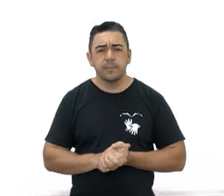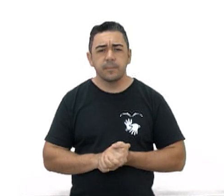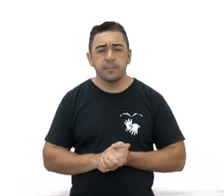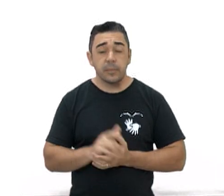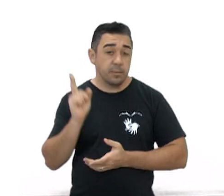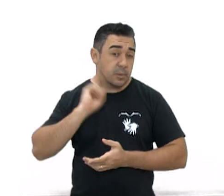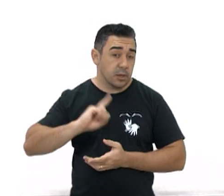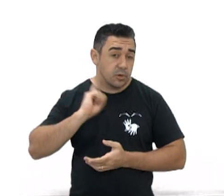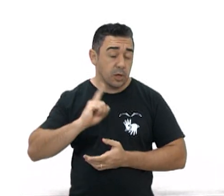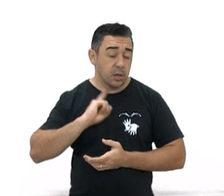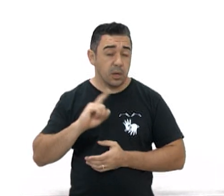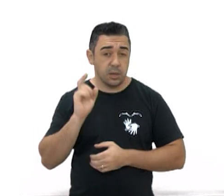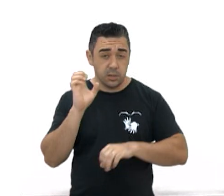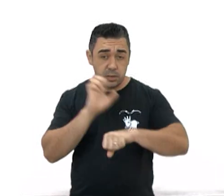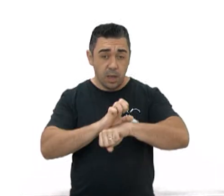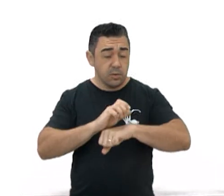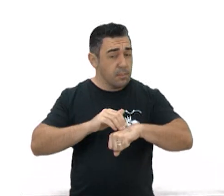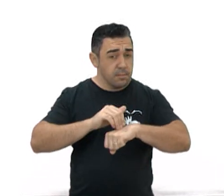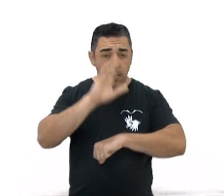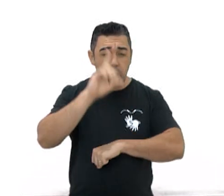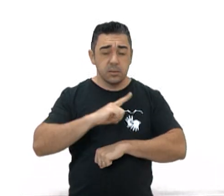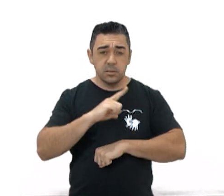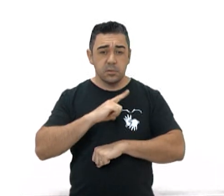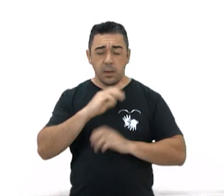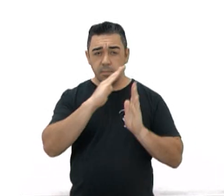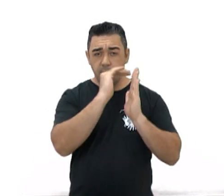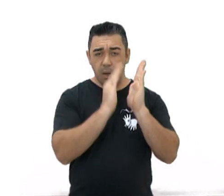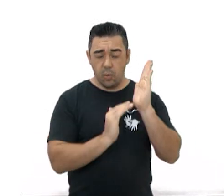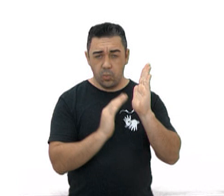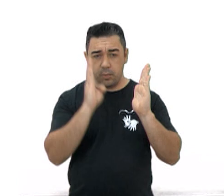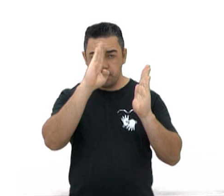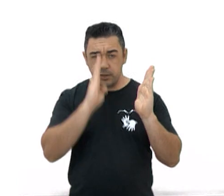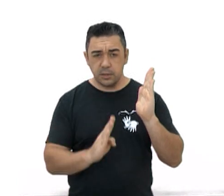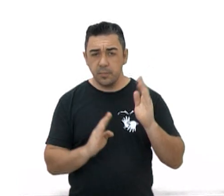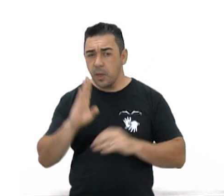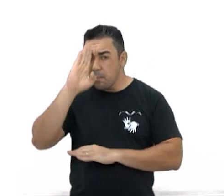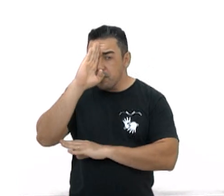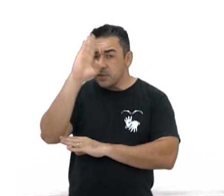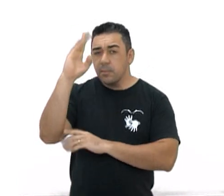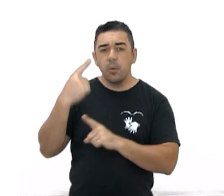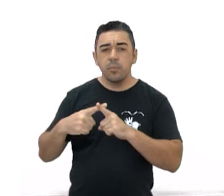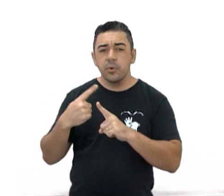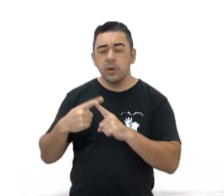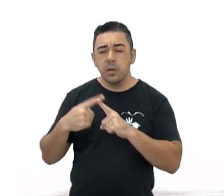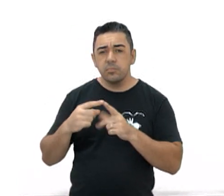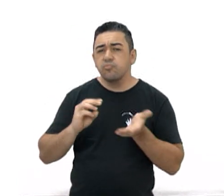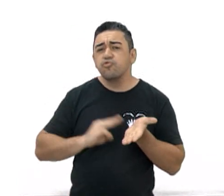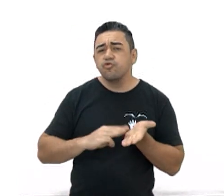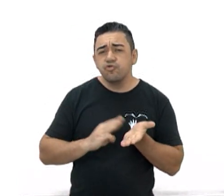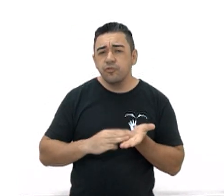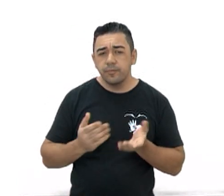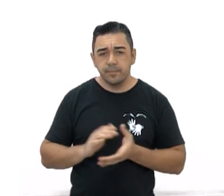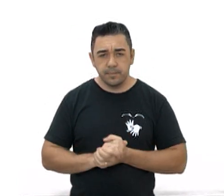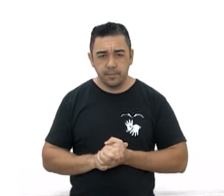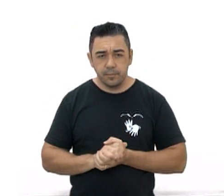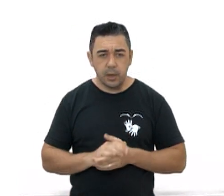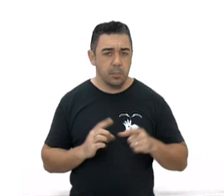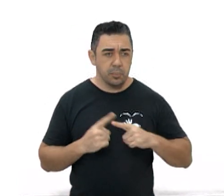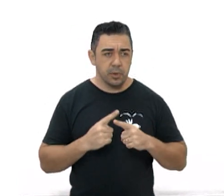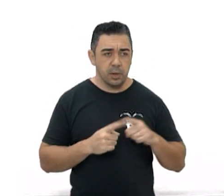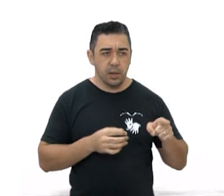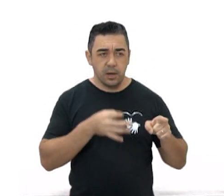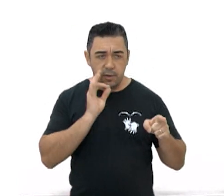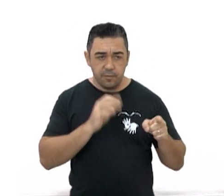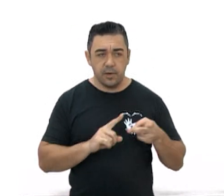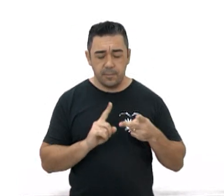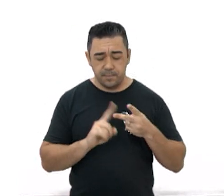Minas Gerais é o estado brasileiro onde mais teve destaque o barroco. Qual o principal motivo disso? A. Café.